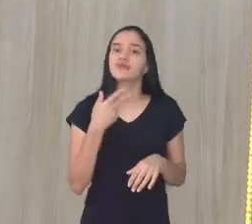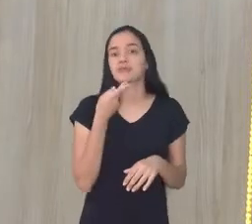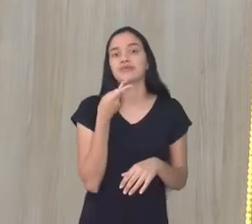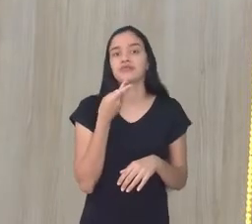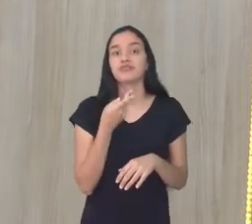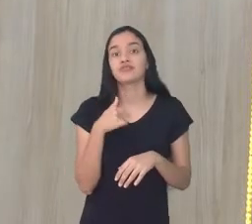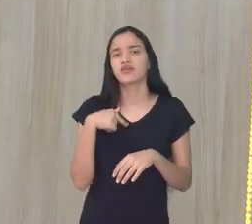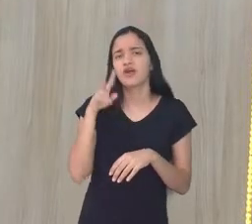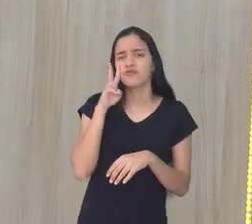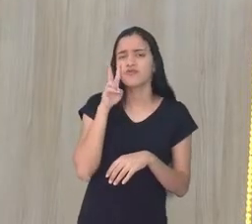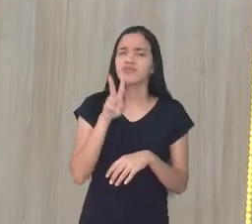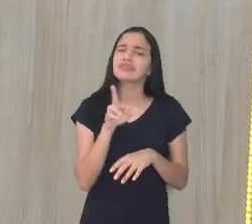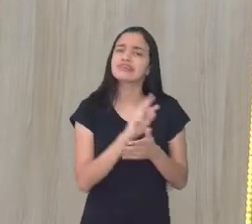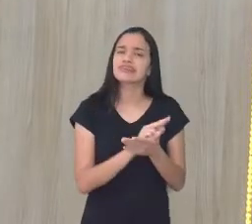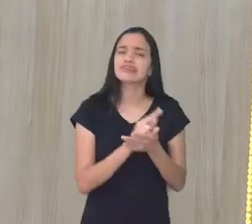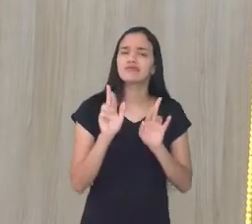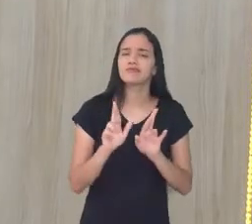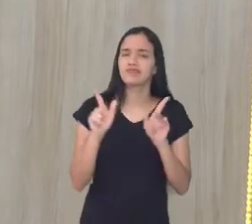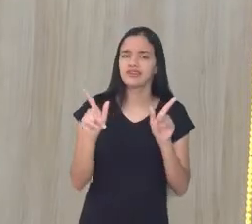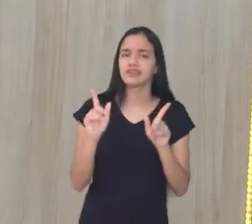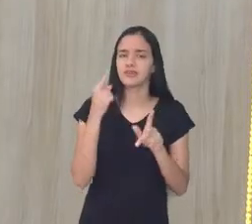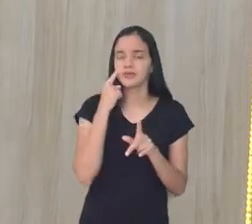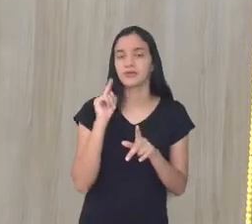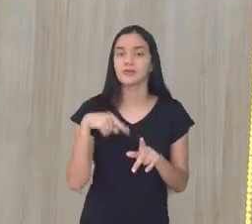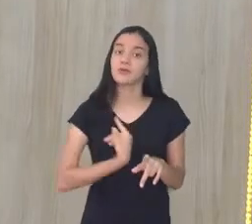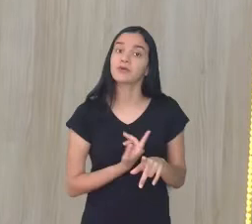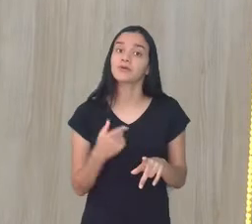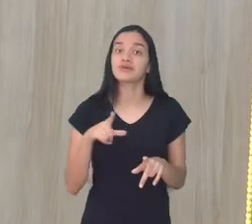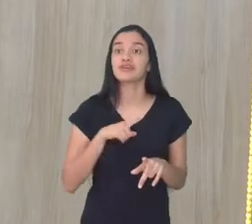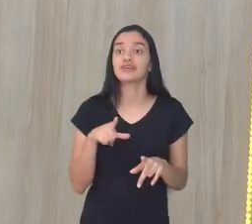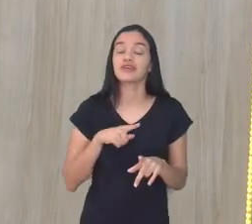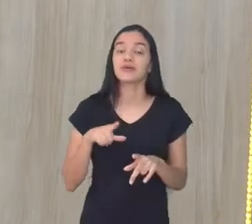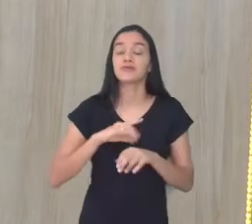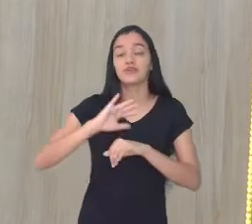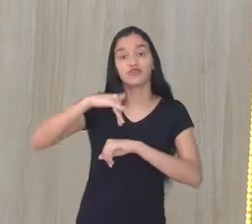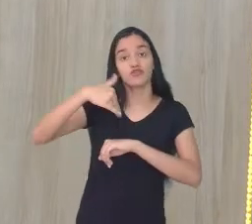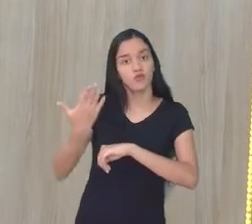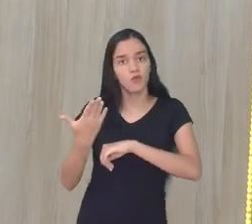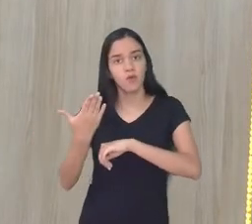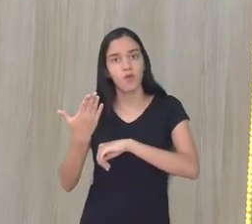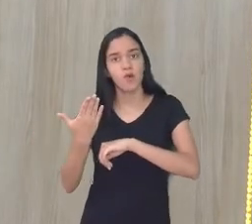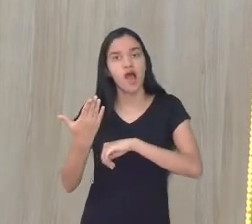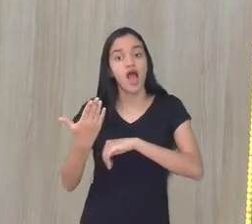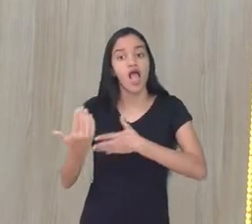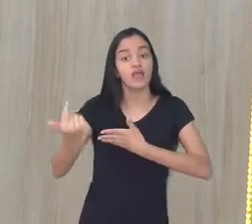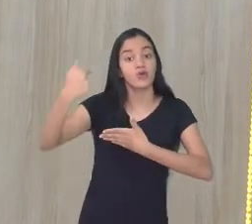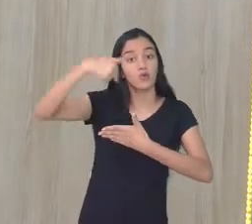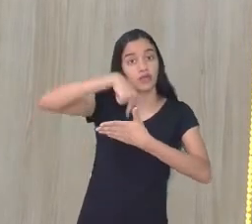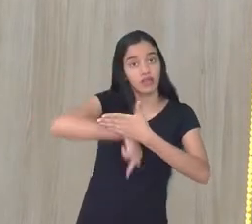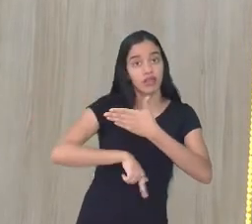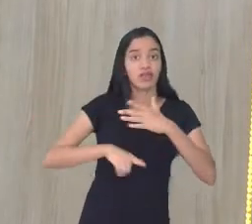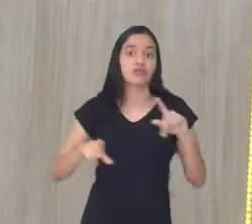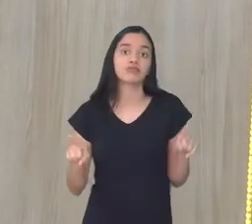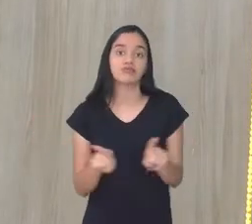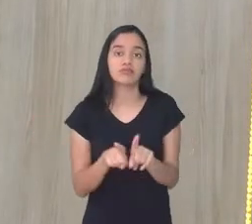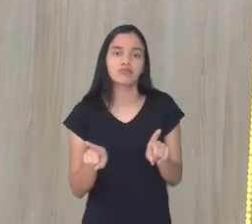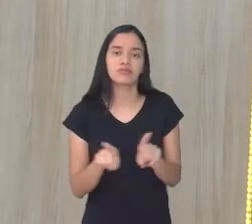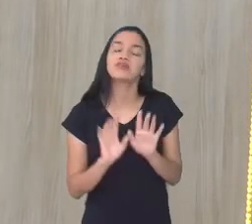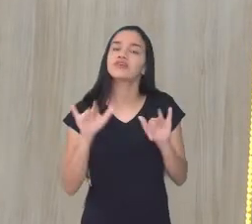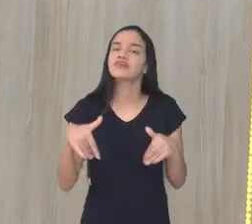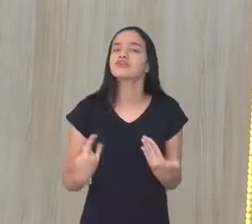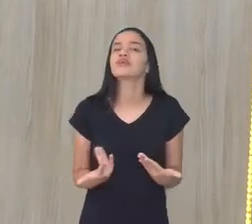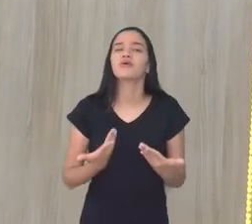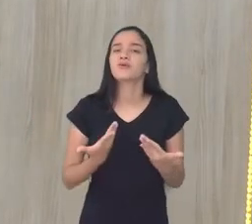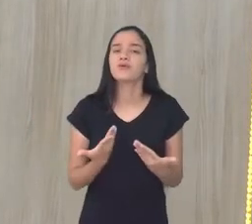existem receptores aí diferentes. E aí nós temos os externoreceptores e os internoreceptores. Aí a gente